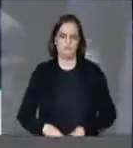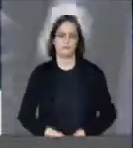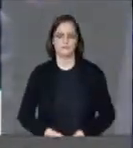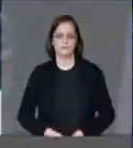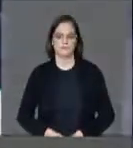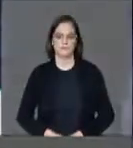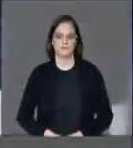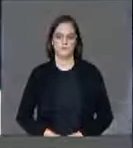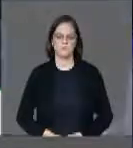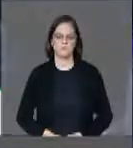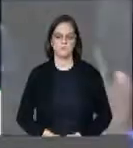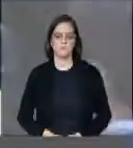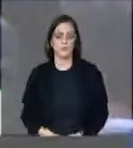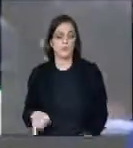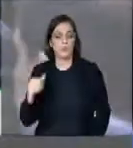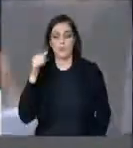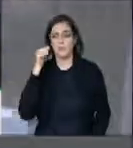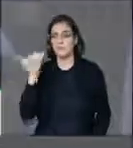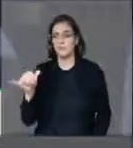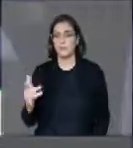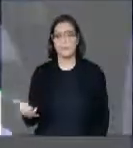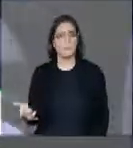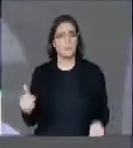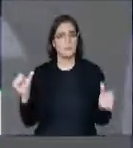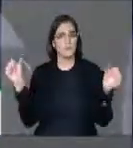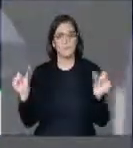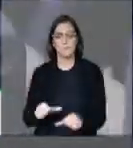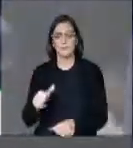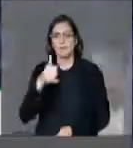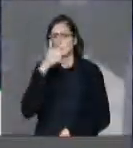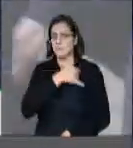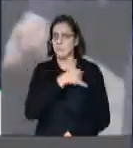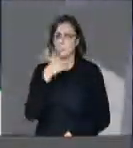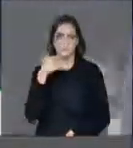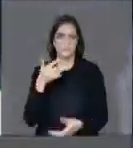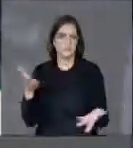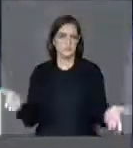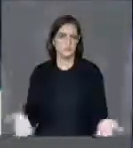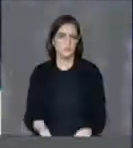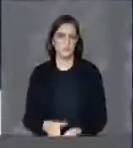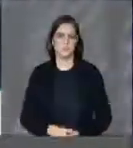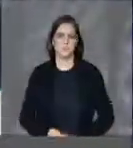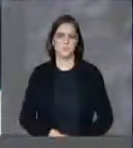se imponha sacrifícios irrazoáveis